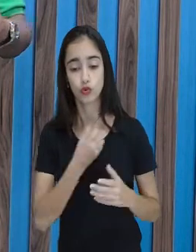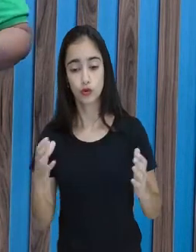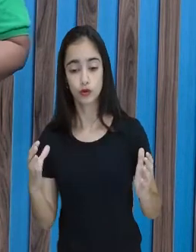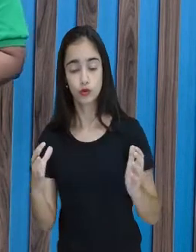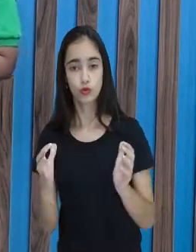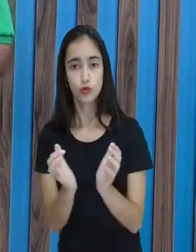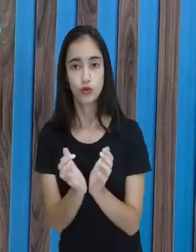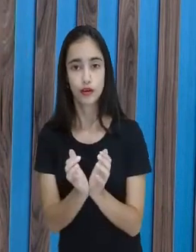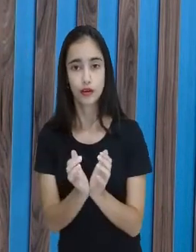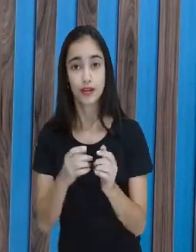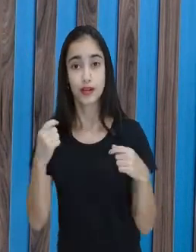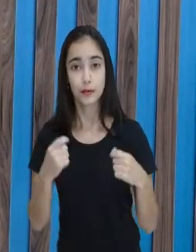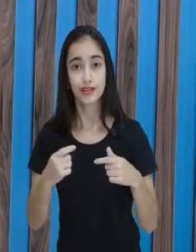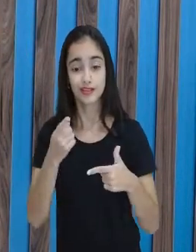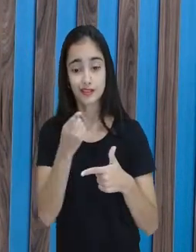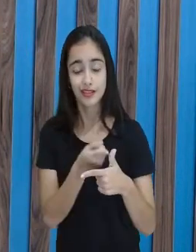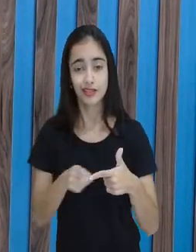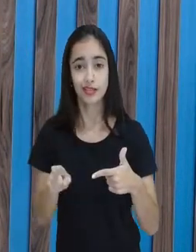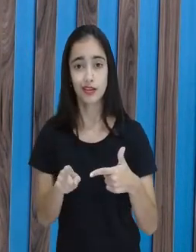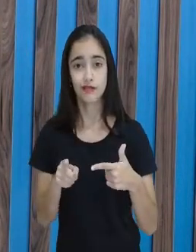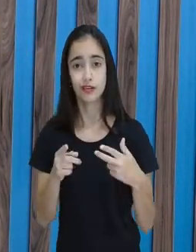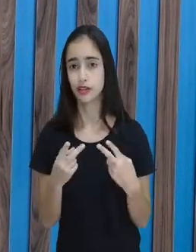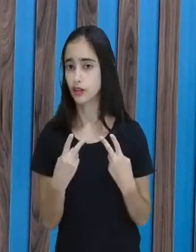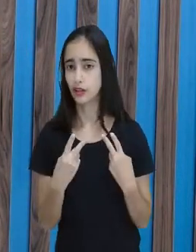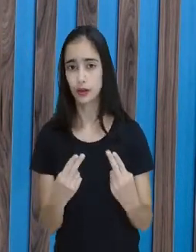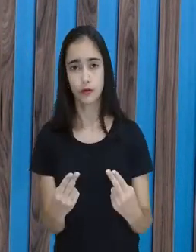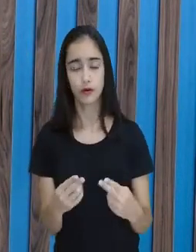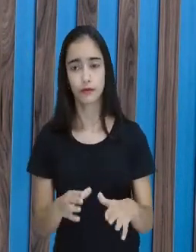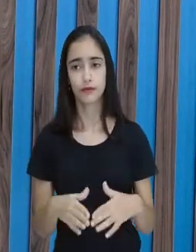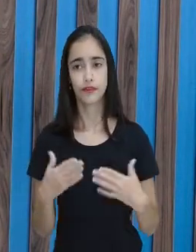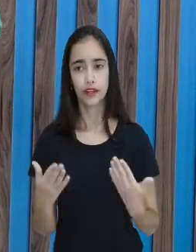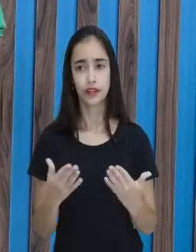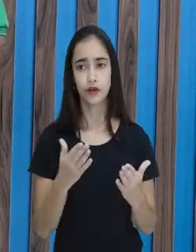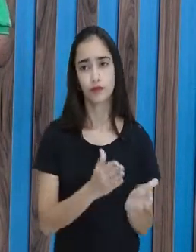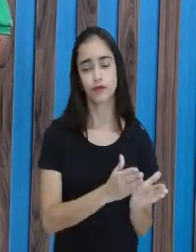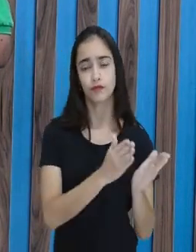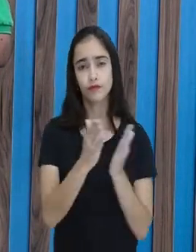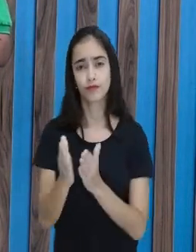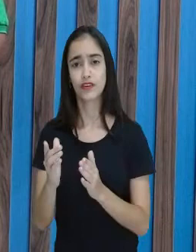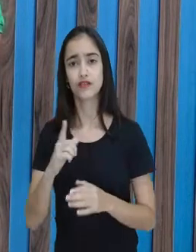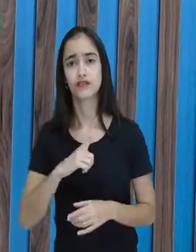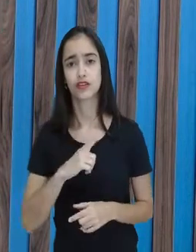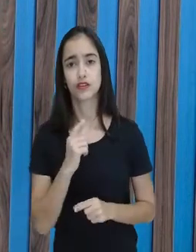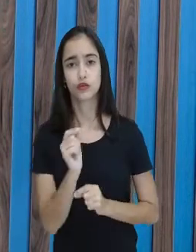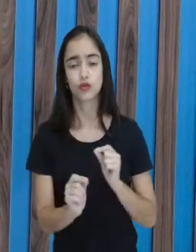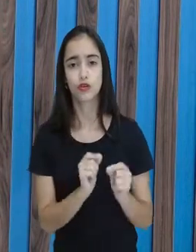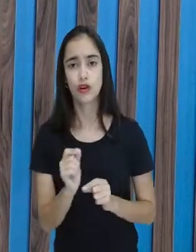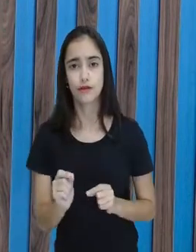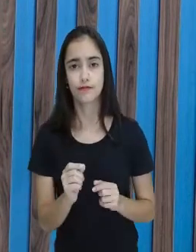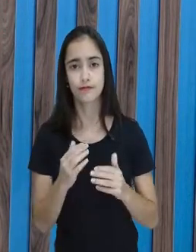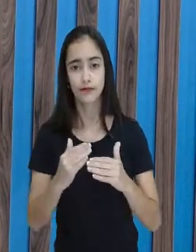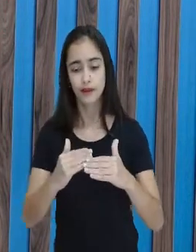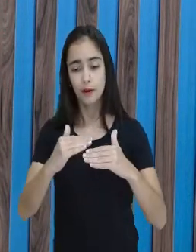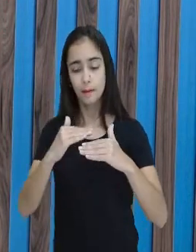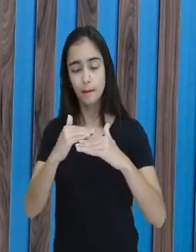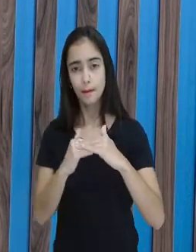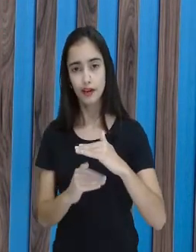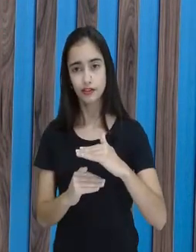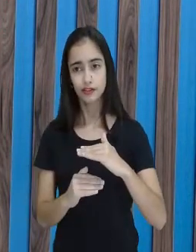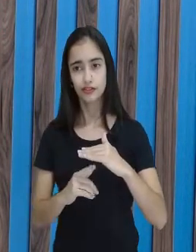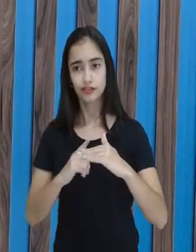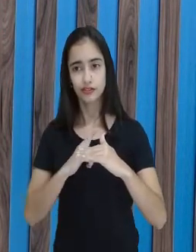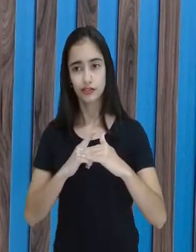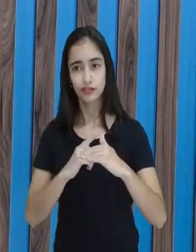iguais. Aí a quantidade do todo dividido em partes iguais, ele vai ficar embaixo no